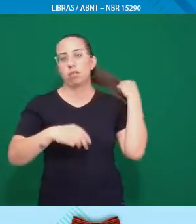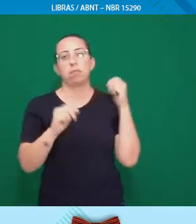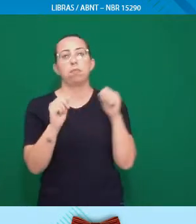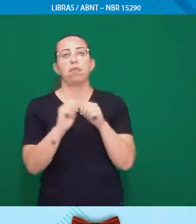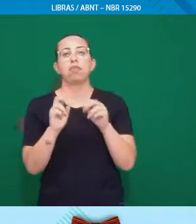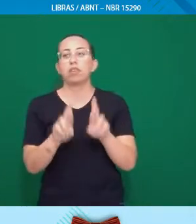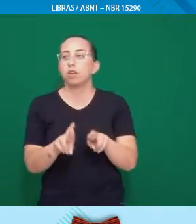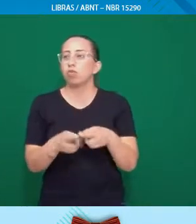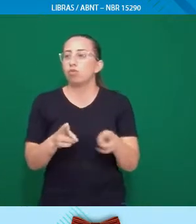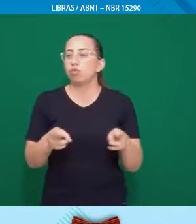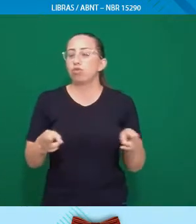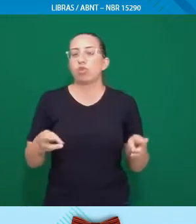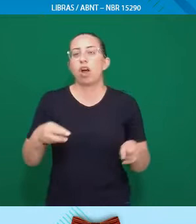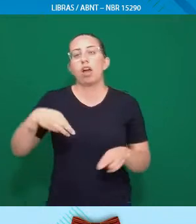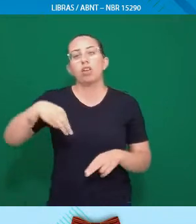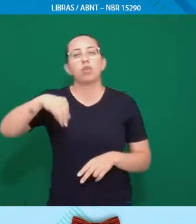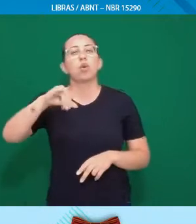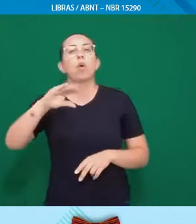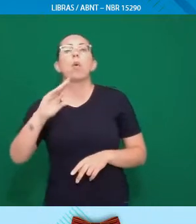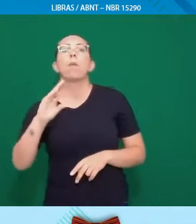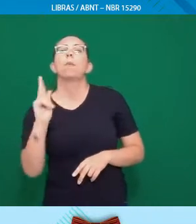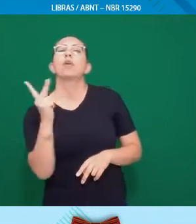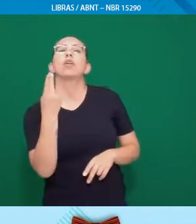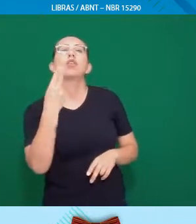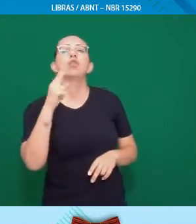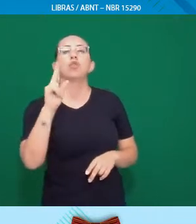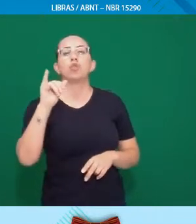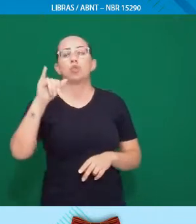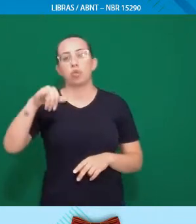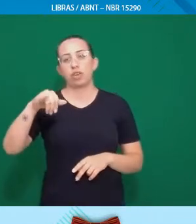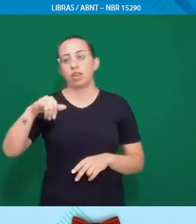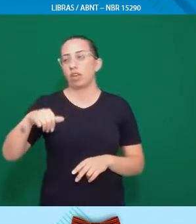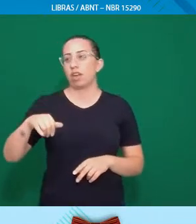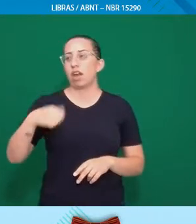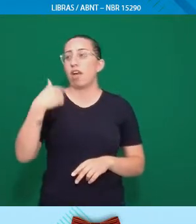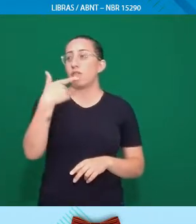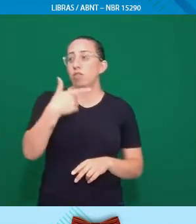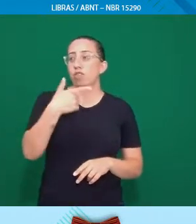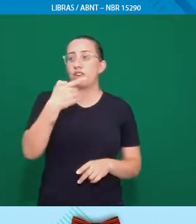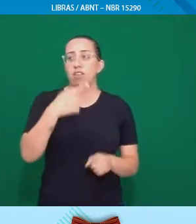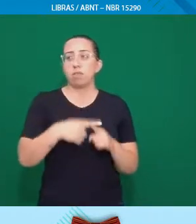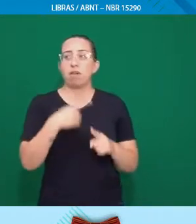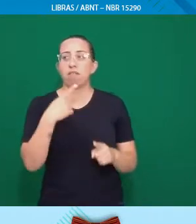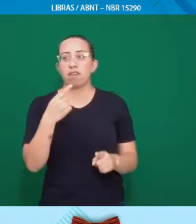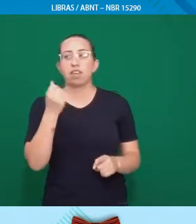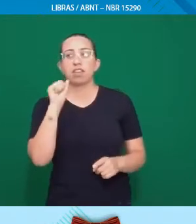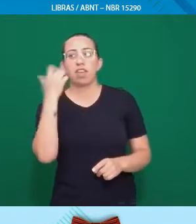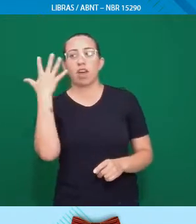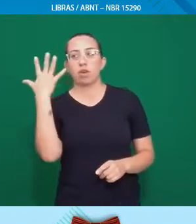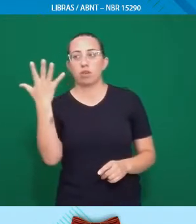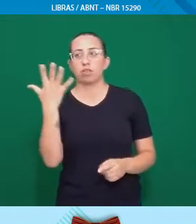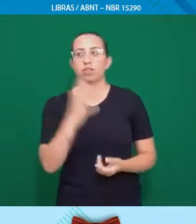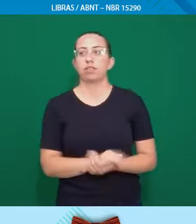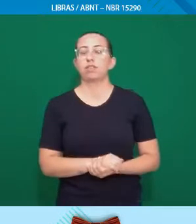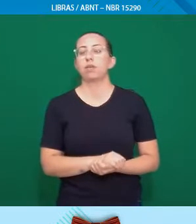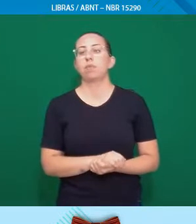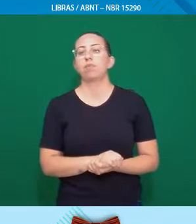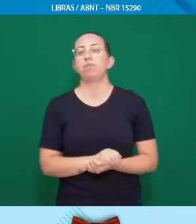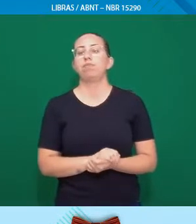pela realização da 27ª edição do michuim que ocorreu no dia vinte e sete de novembro 2021